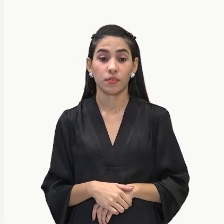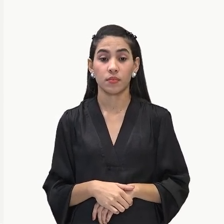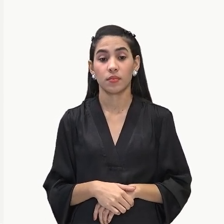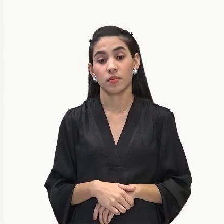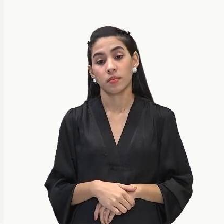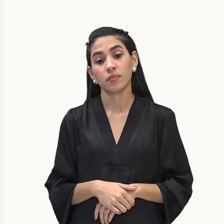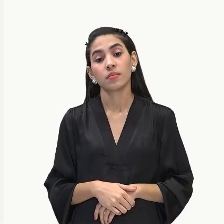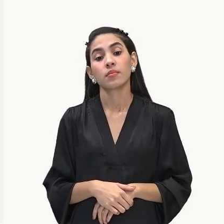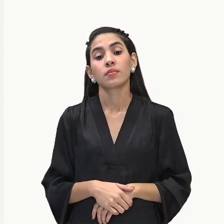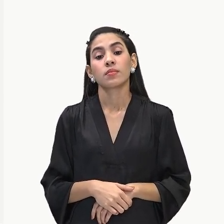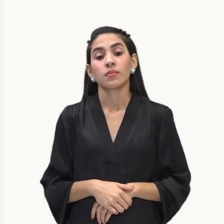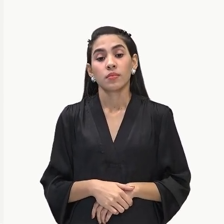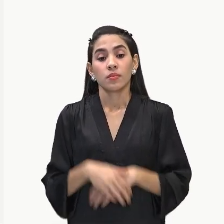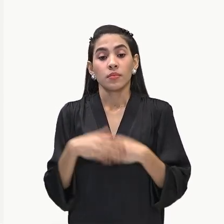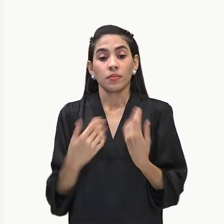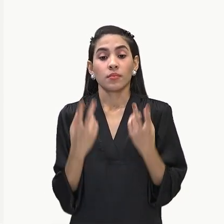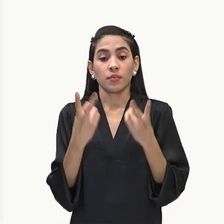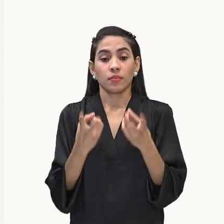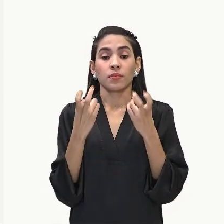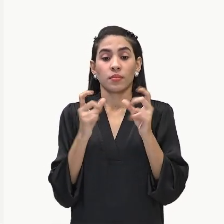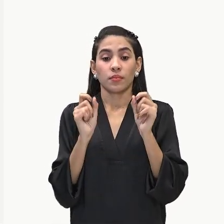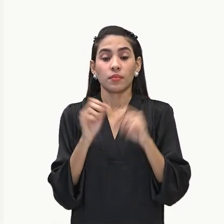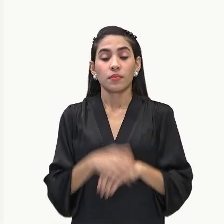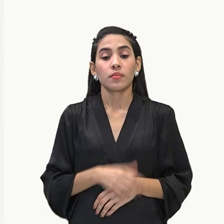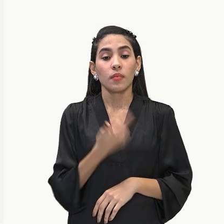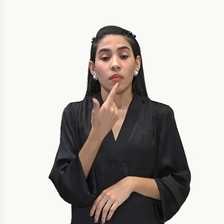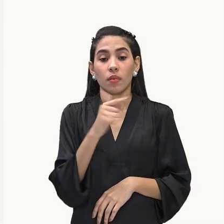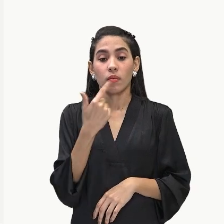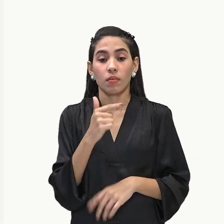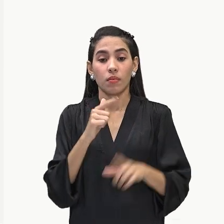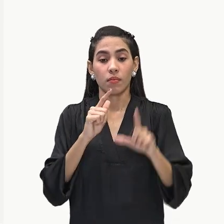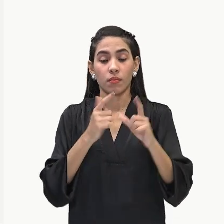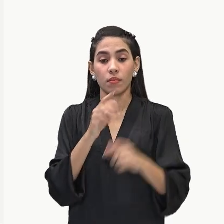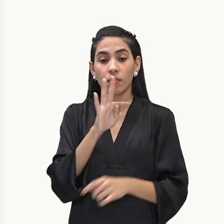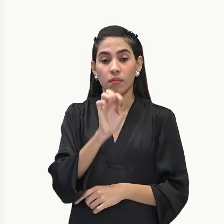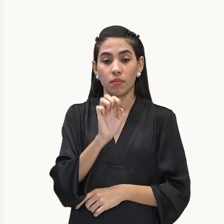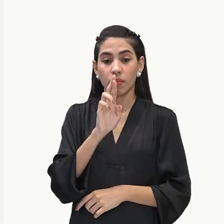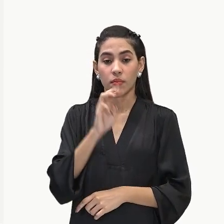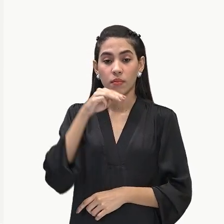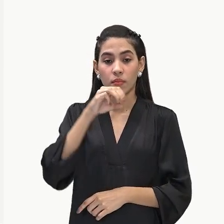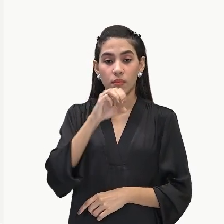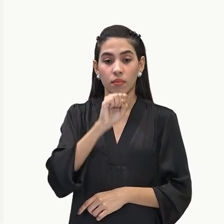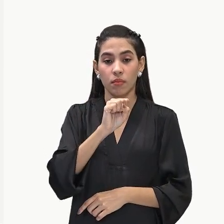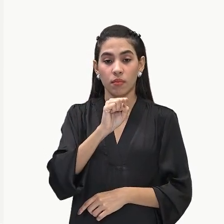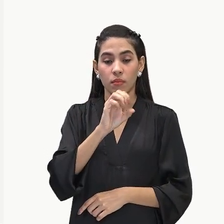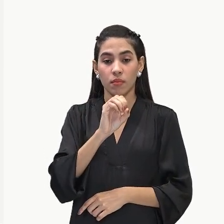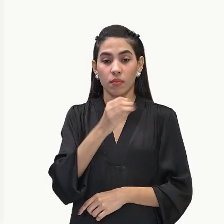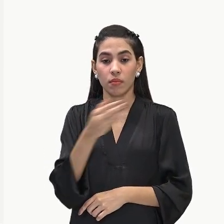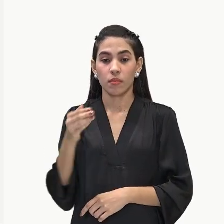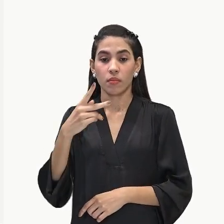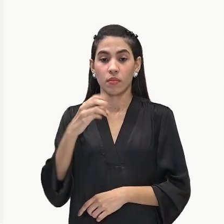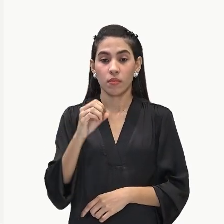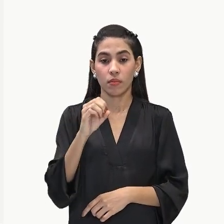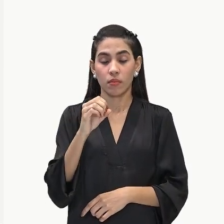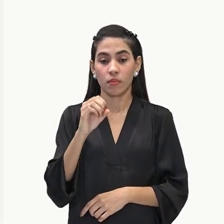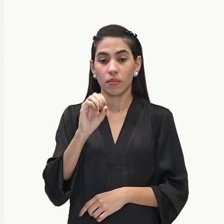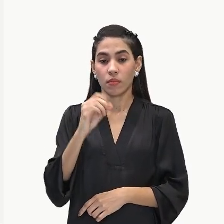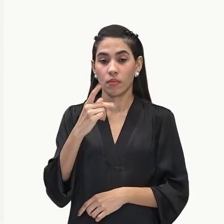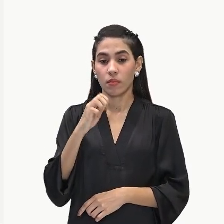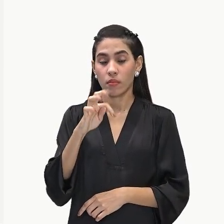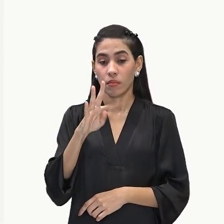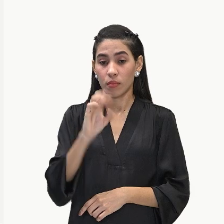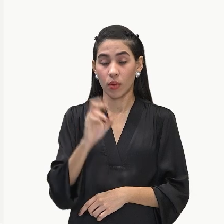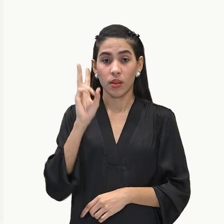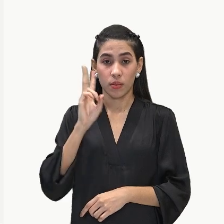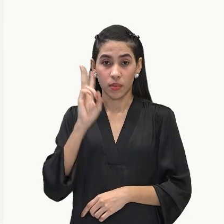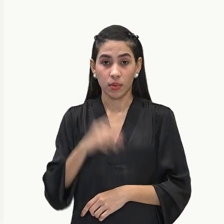E já percebemos que não há termos opostos. Quais são os termos opostos? Só lembrando você, são